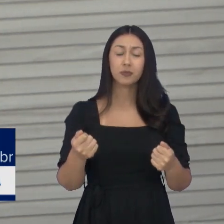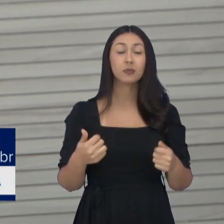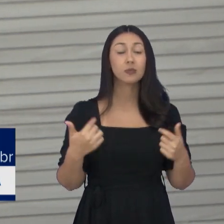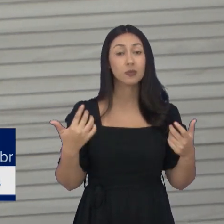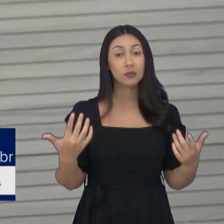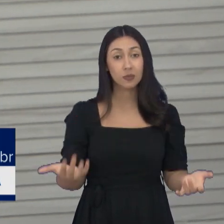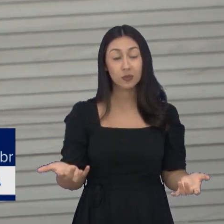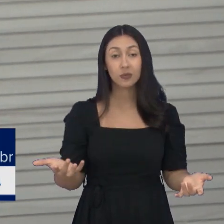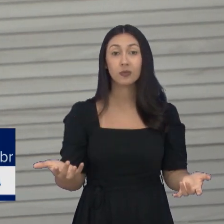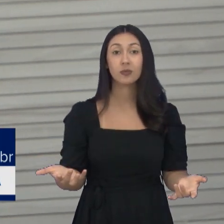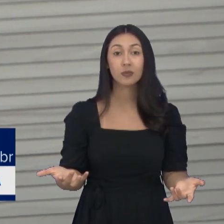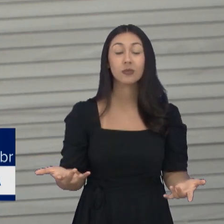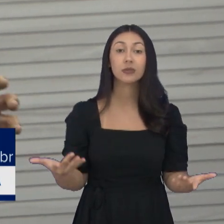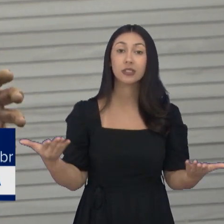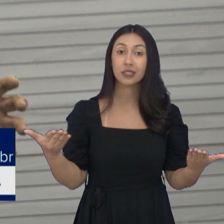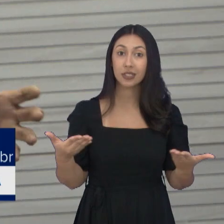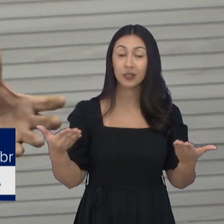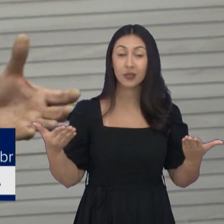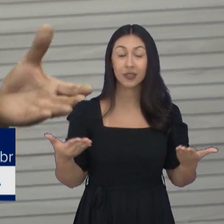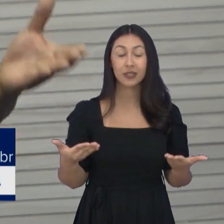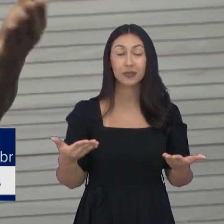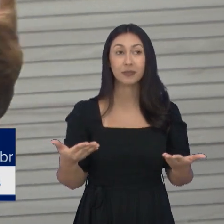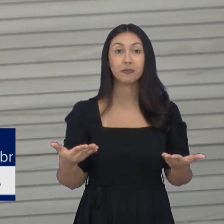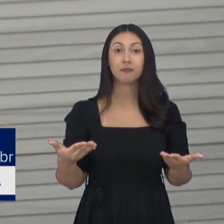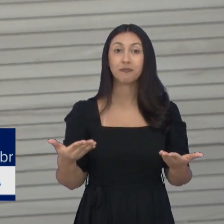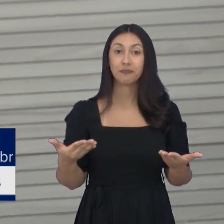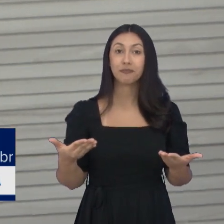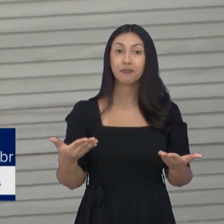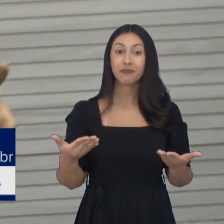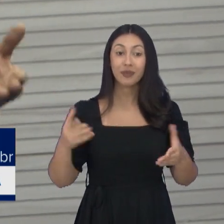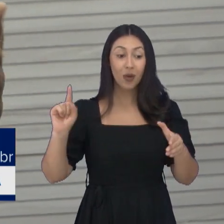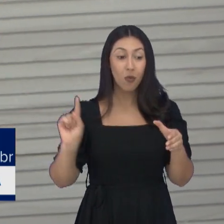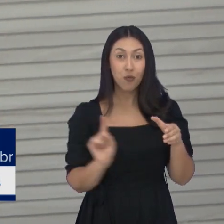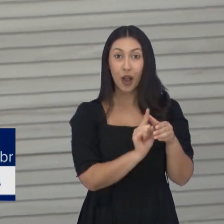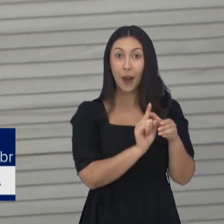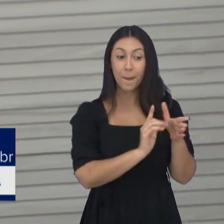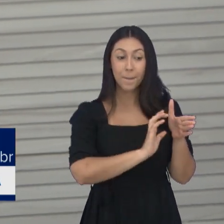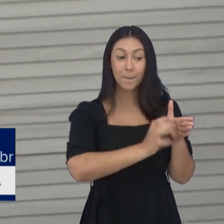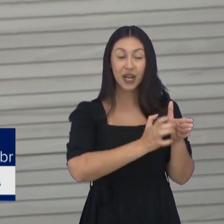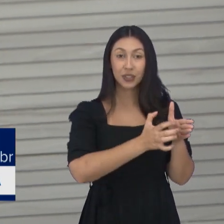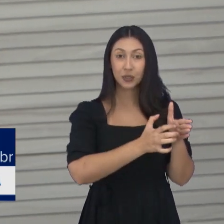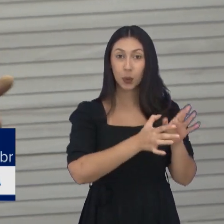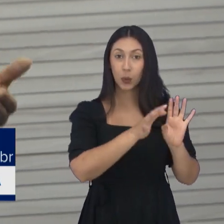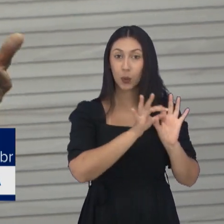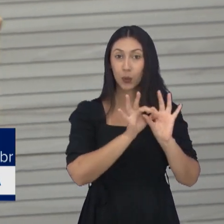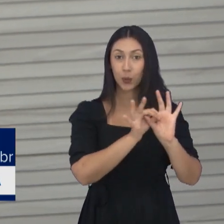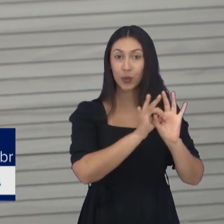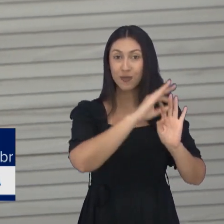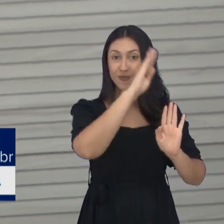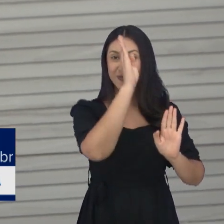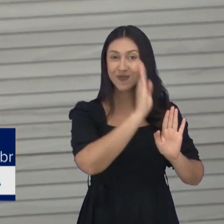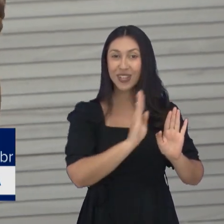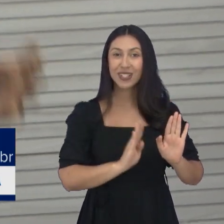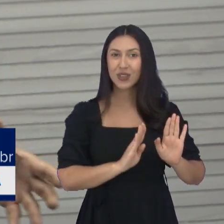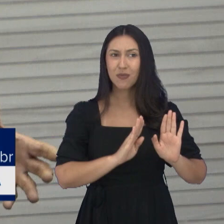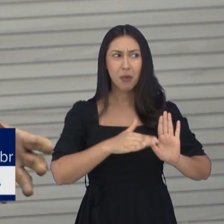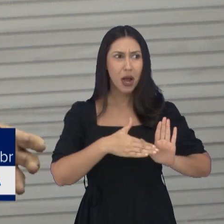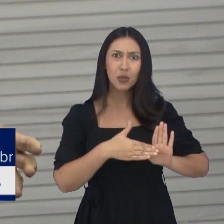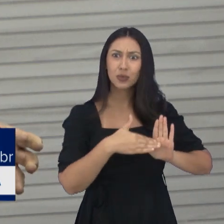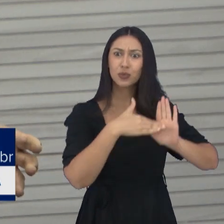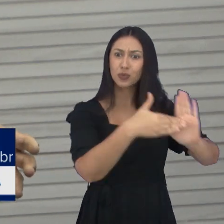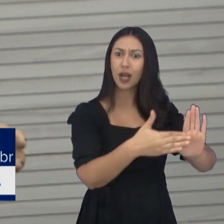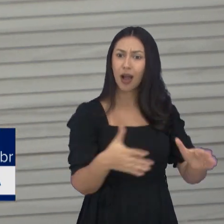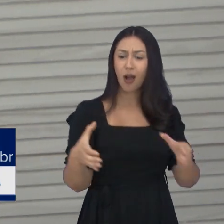Então, agora ele vem para o nosso partido, para a União Brasil. Ele vem reforçar, ele vem com o time